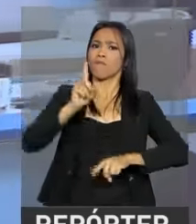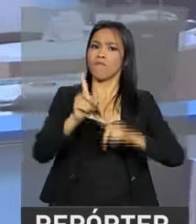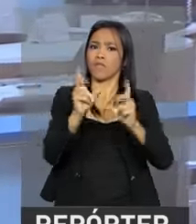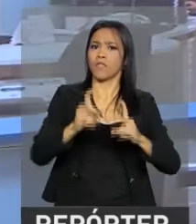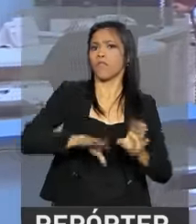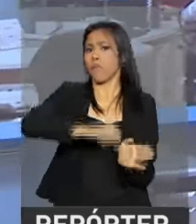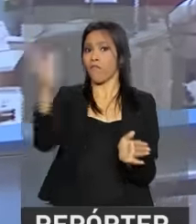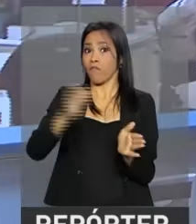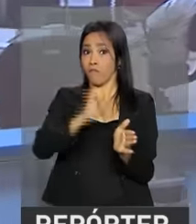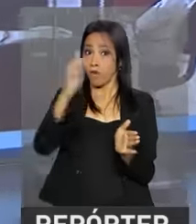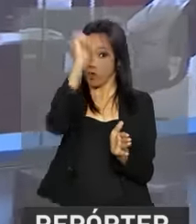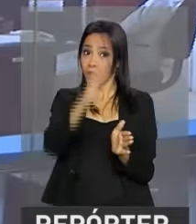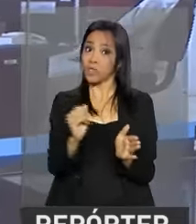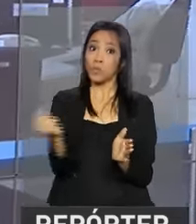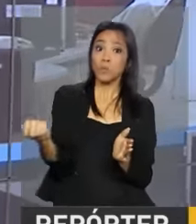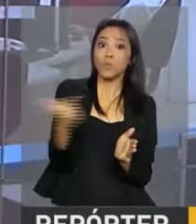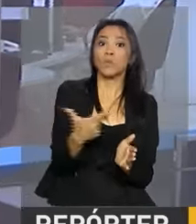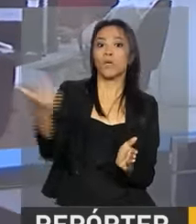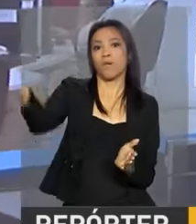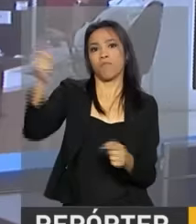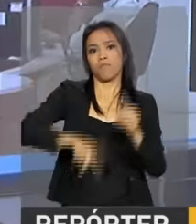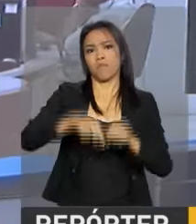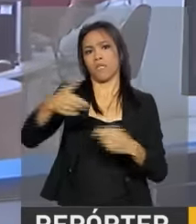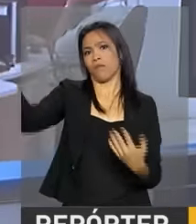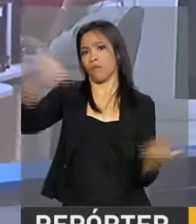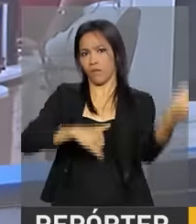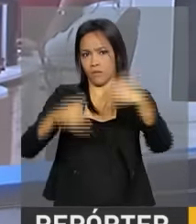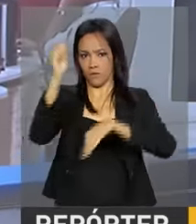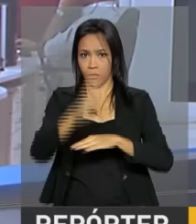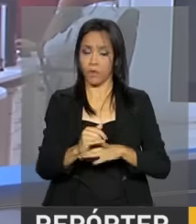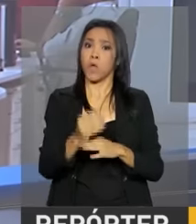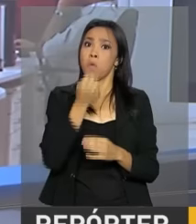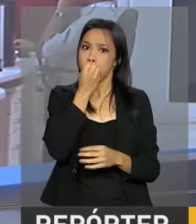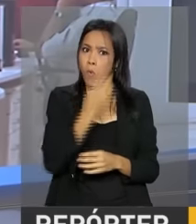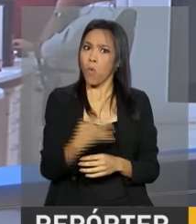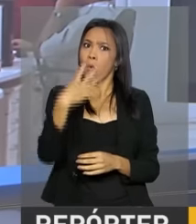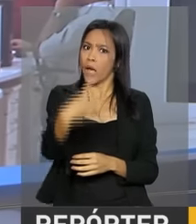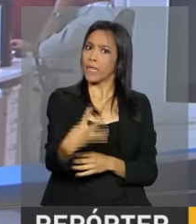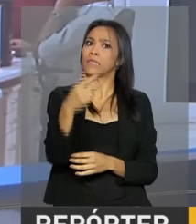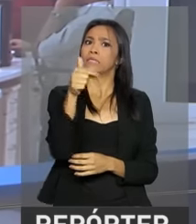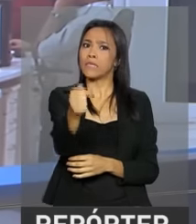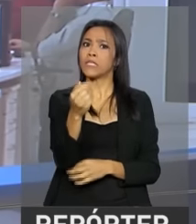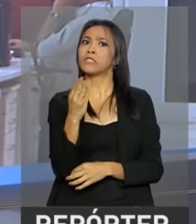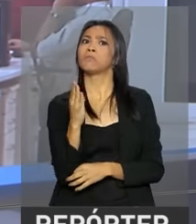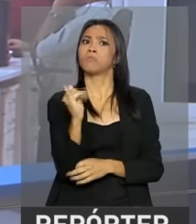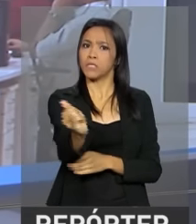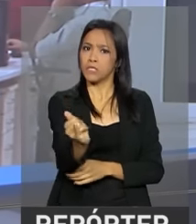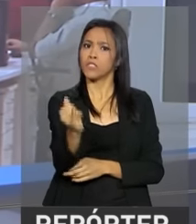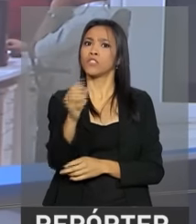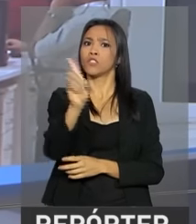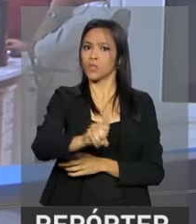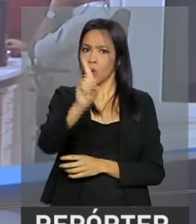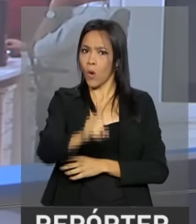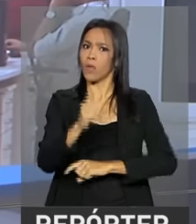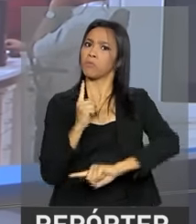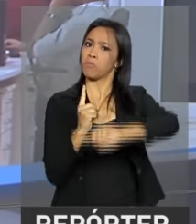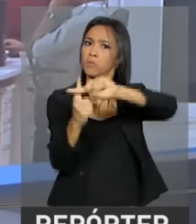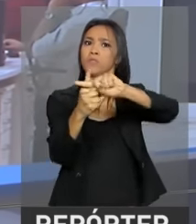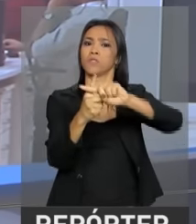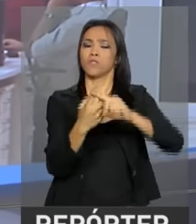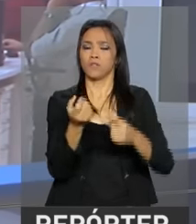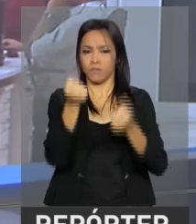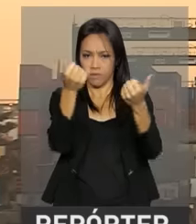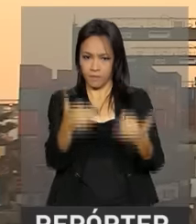2016 o saldo Positivo foi de mais de 47 Bilhões de Dólares é o que mostra o resultado da balança